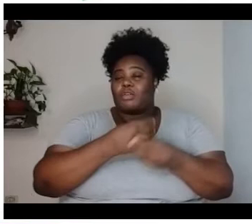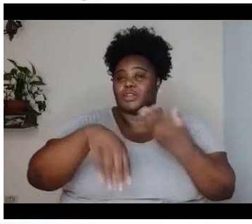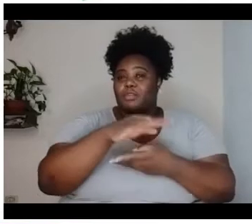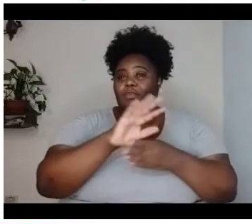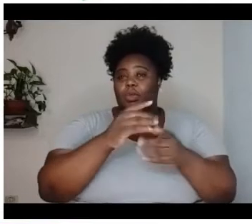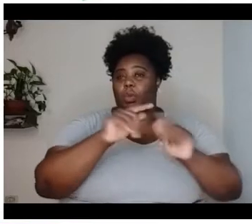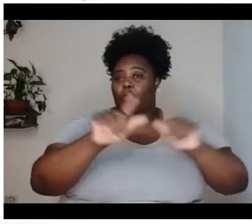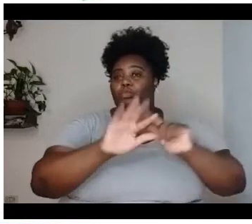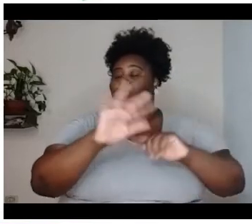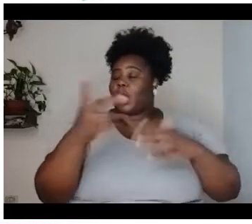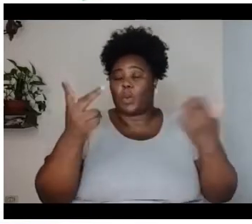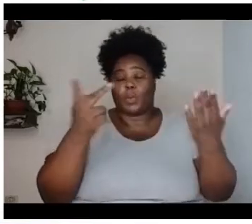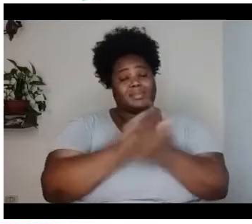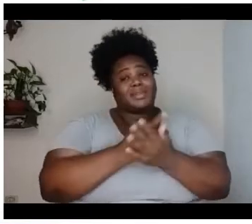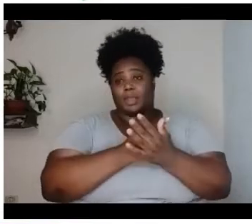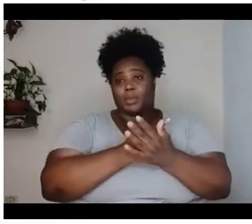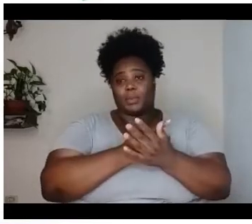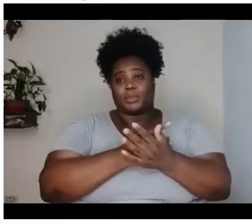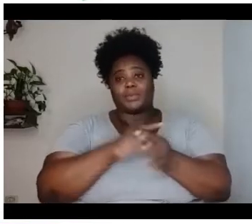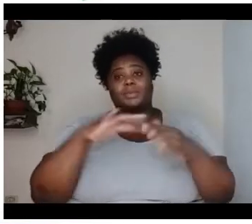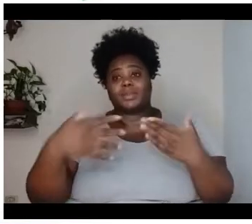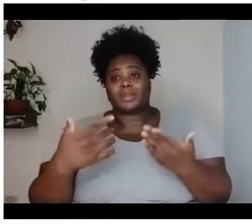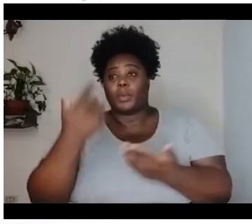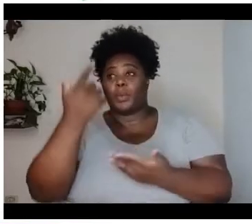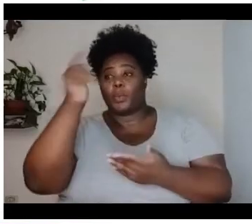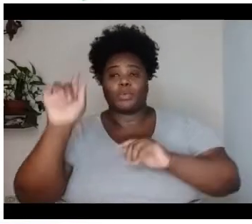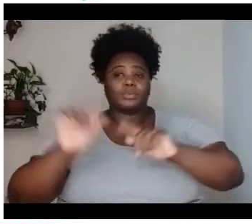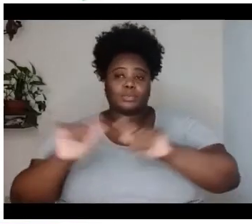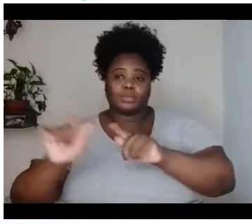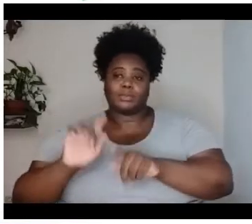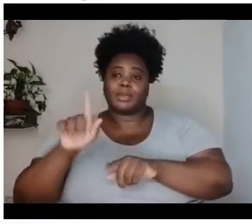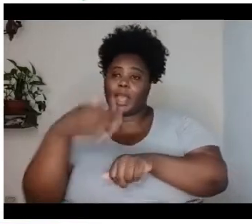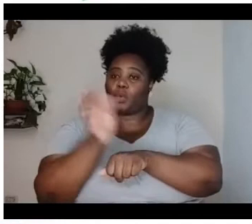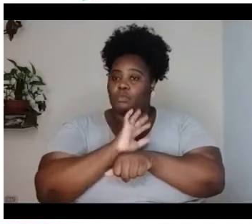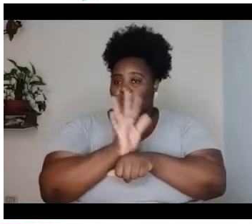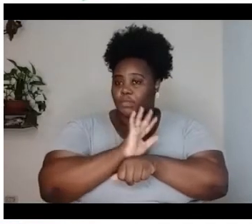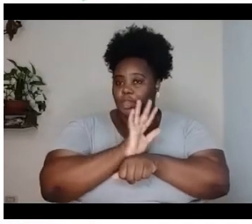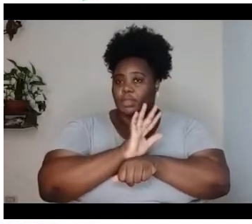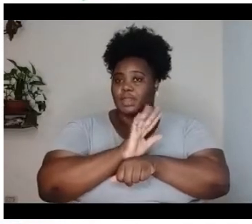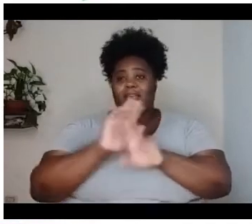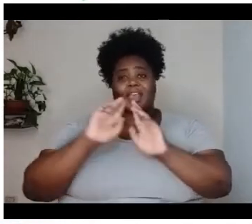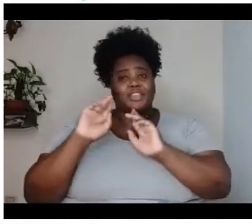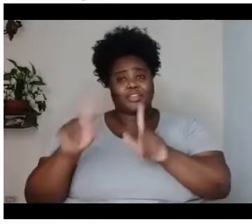trabalho já foi, né? E aí vem um outro trabalho, que é o vídeo, que é completamente diferente da performance